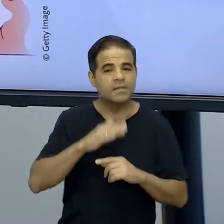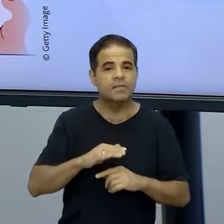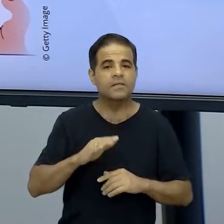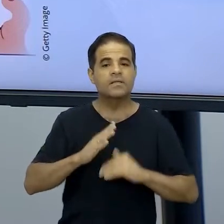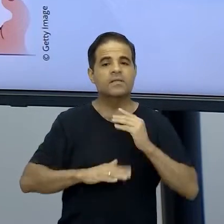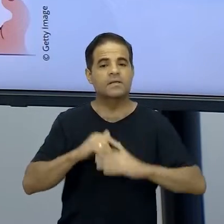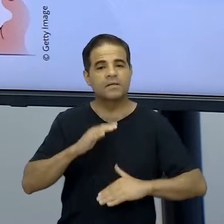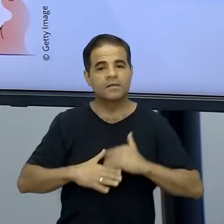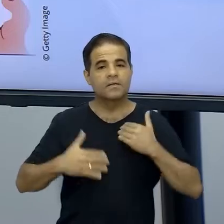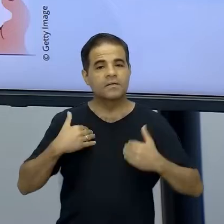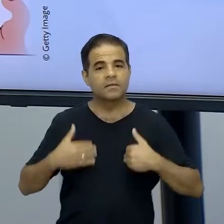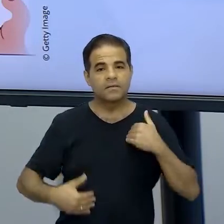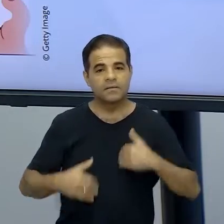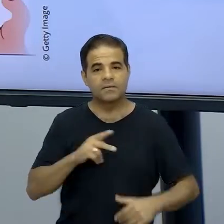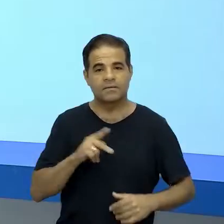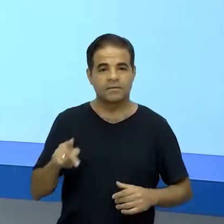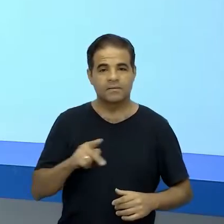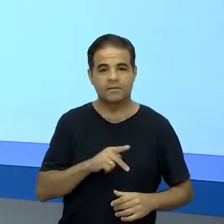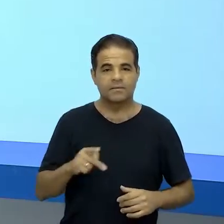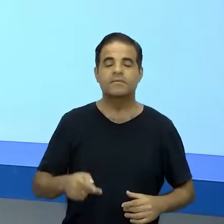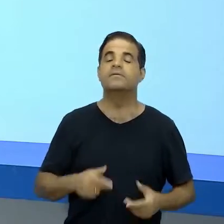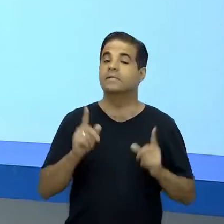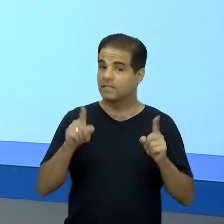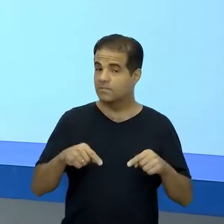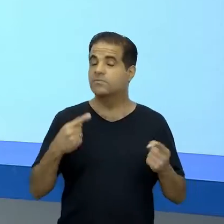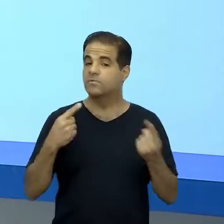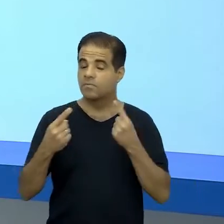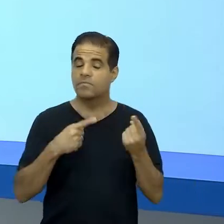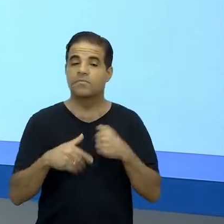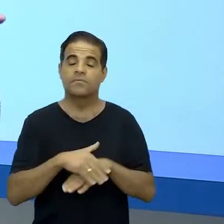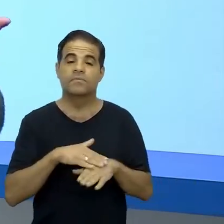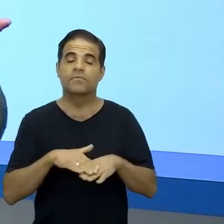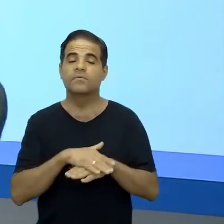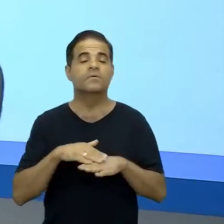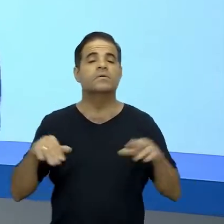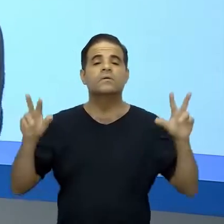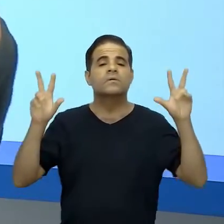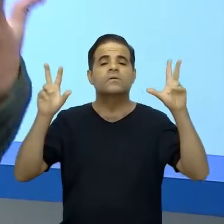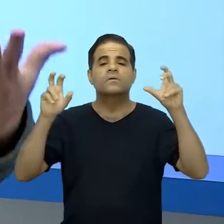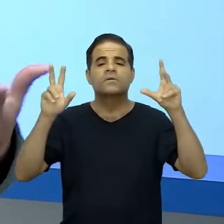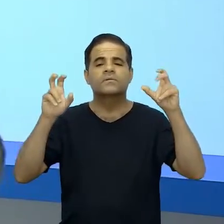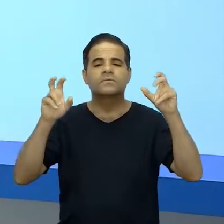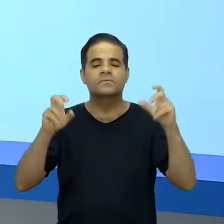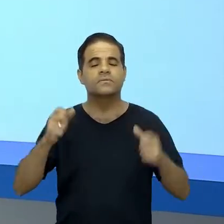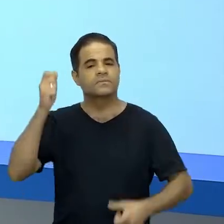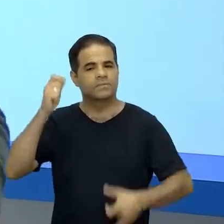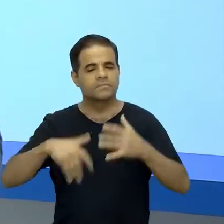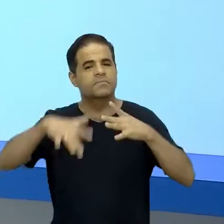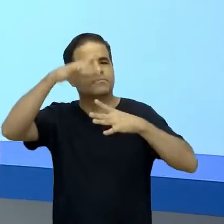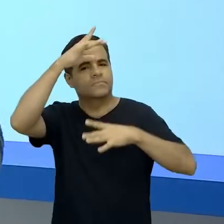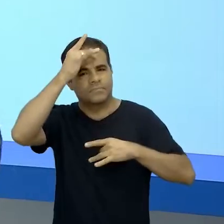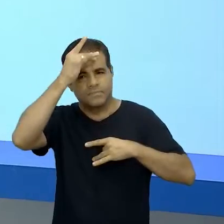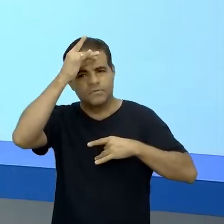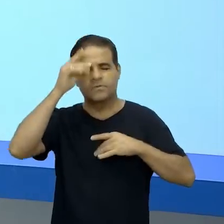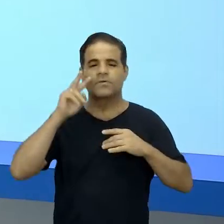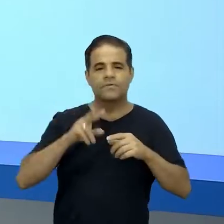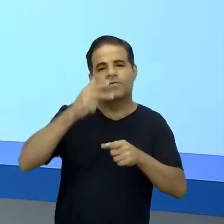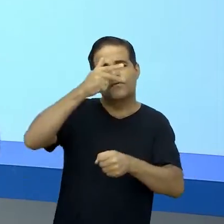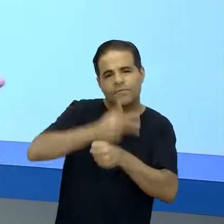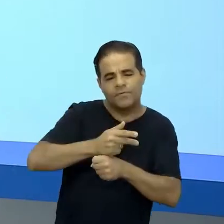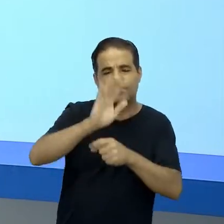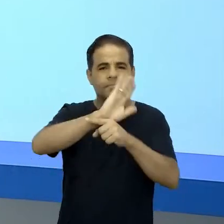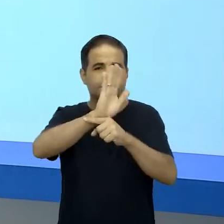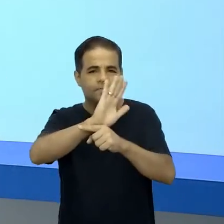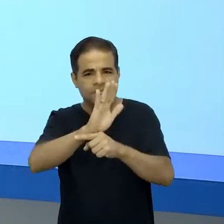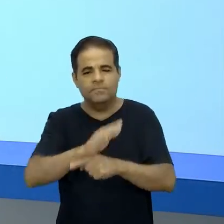arte, o corpo em movimento, né, Prof. Fernanda? É isso aí. Hoje a gente vai conversar um pouquinho sobre os artistas. A gente está falando de performance, a gente viu vídeo de performance,